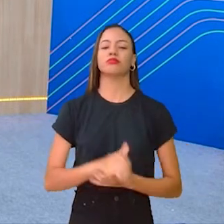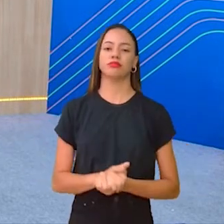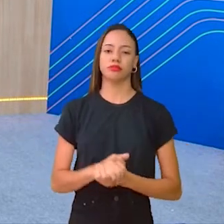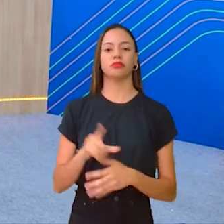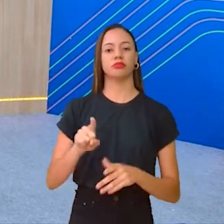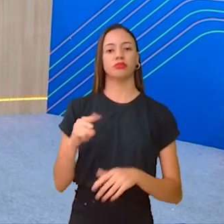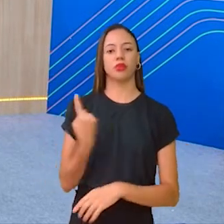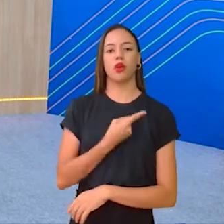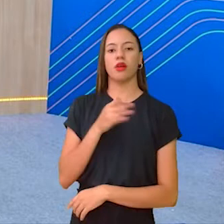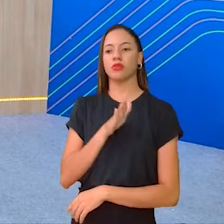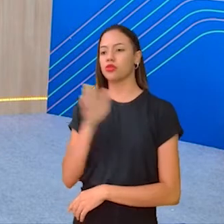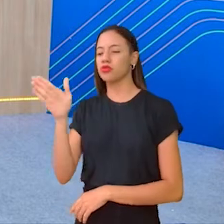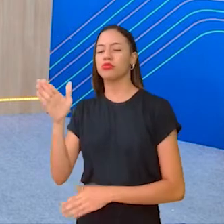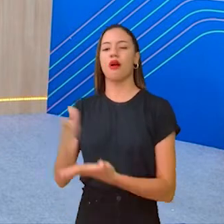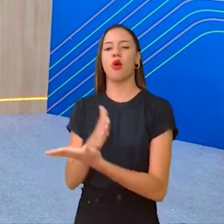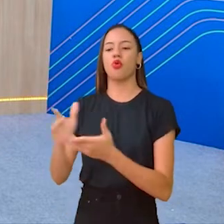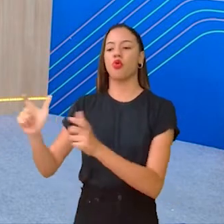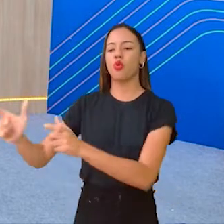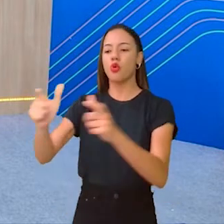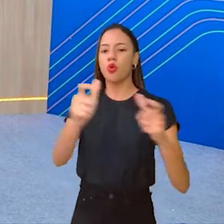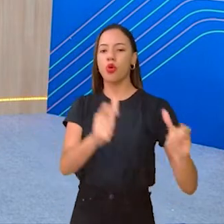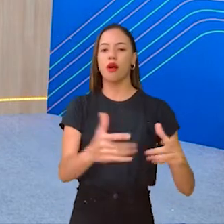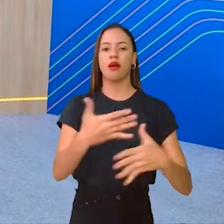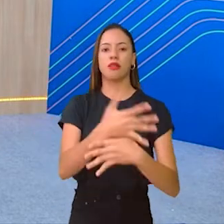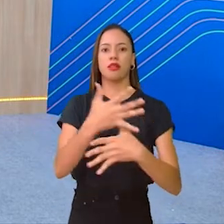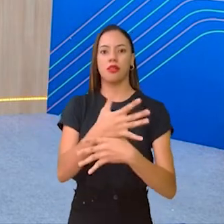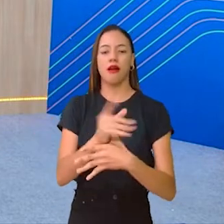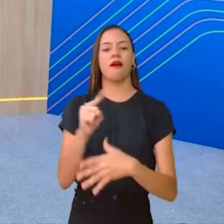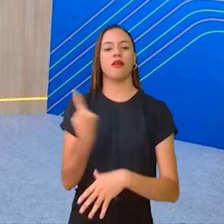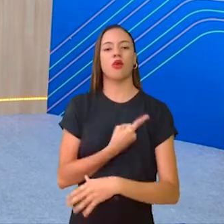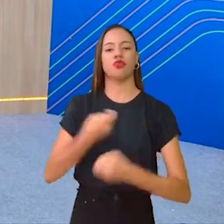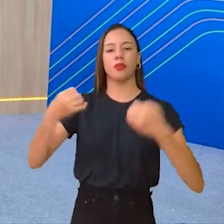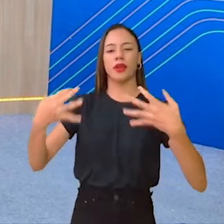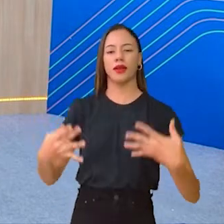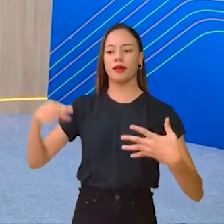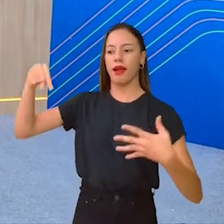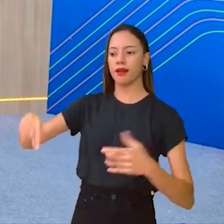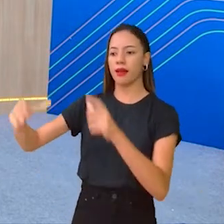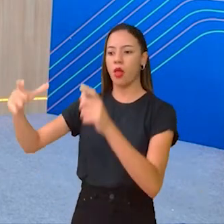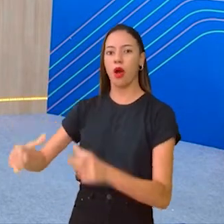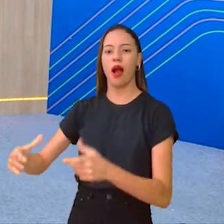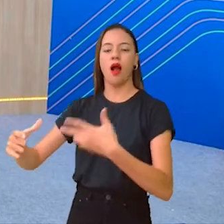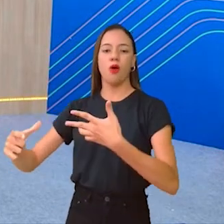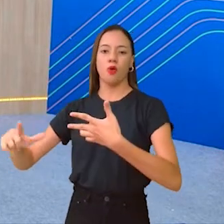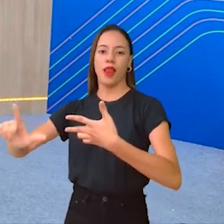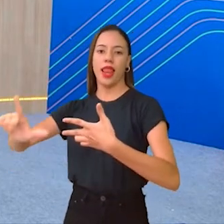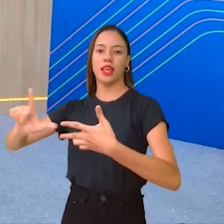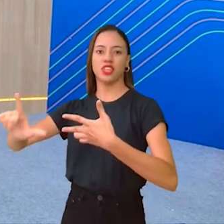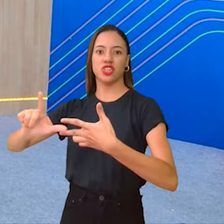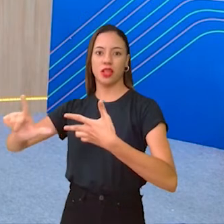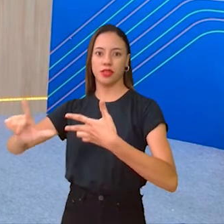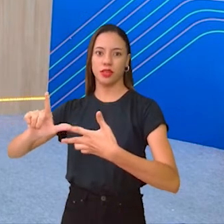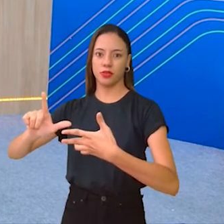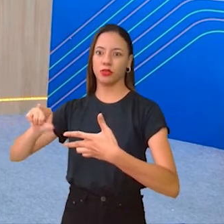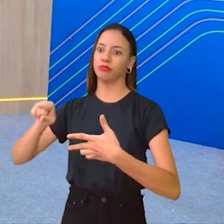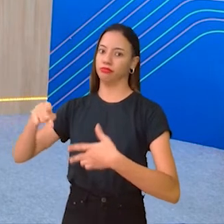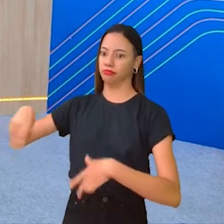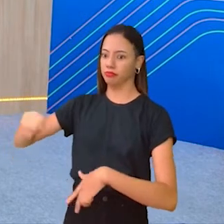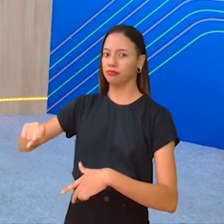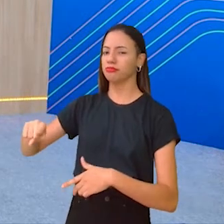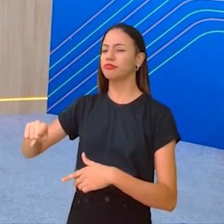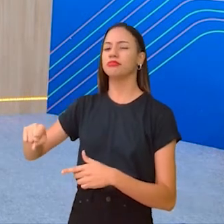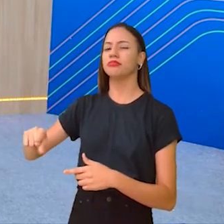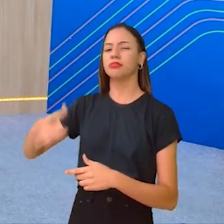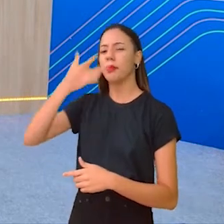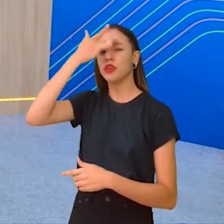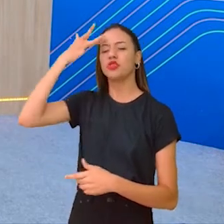falando mesmo, olha, aqui é o local do legislativo. Onde o povo trabalha. Muito. E aí o que é que essas pessoas